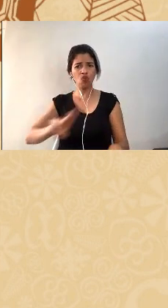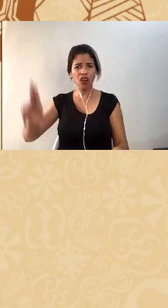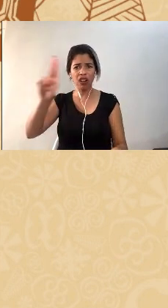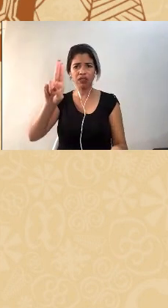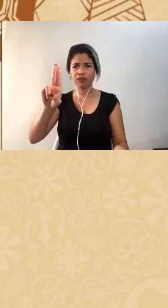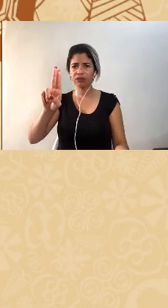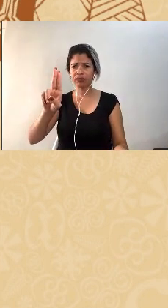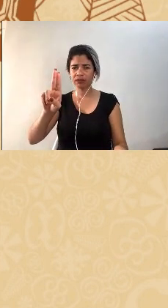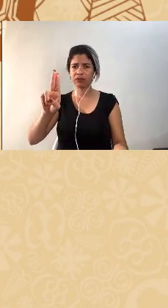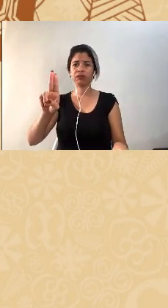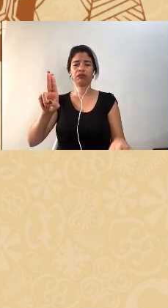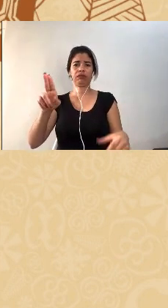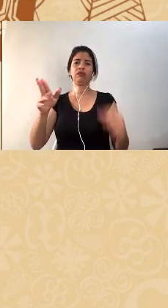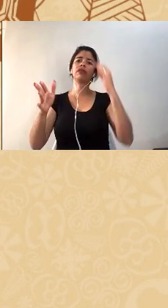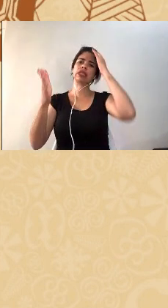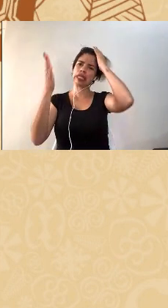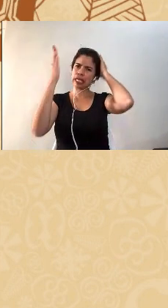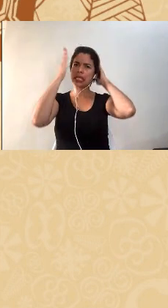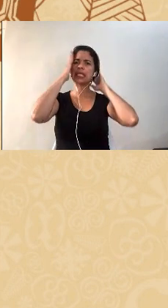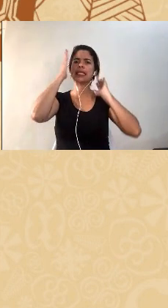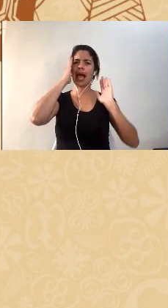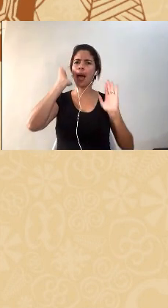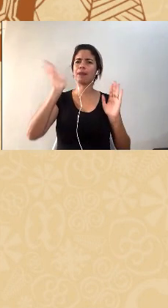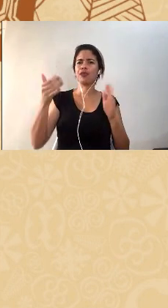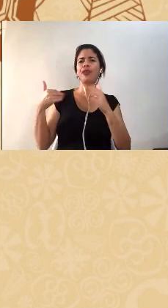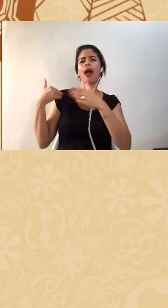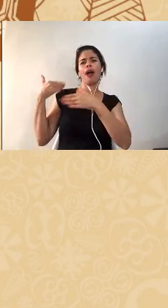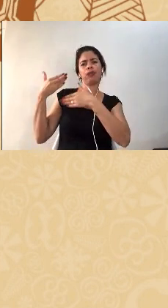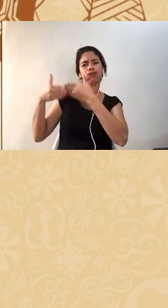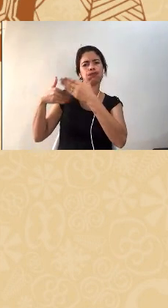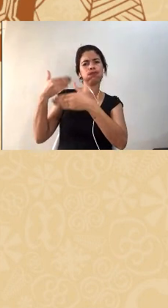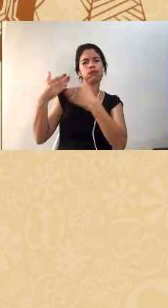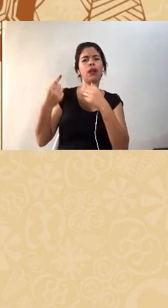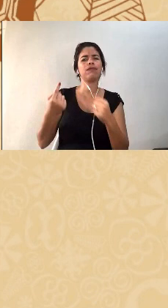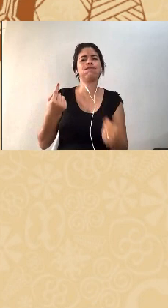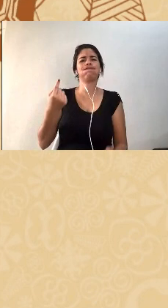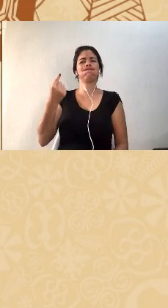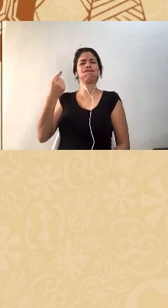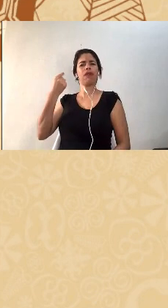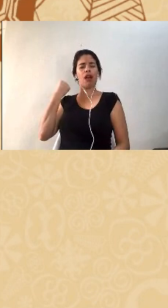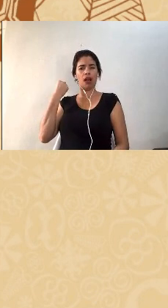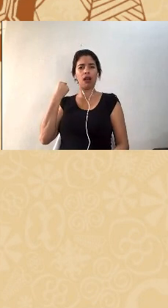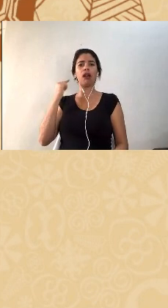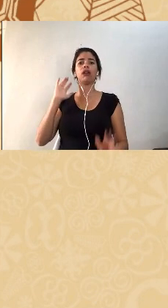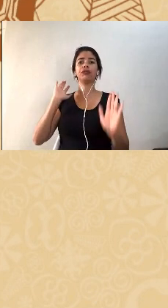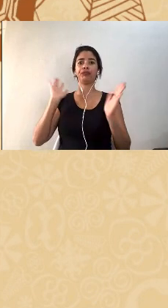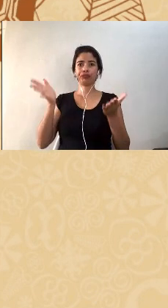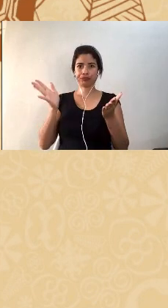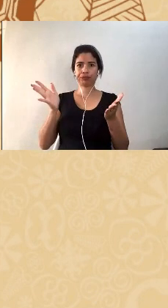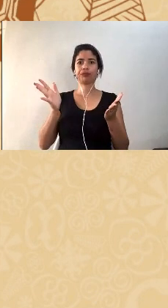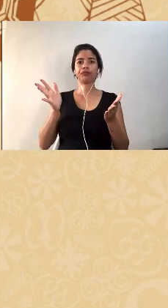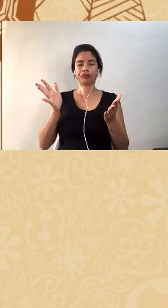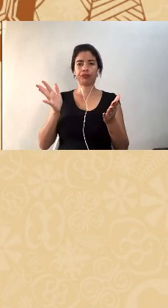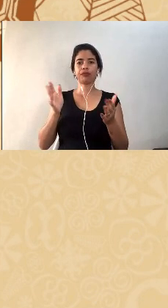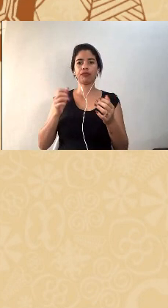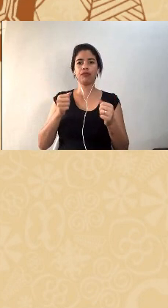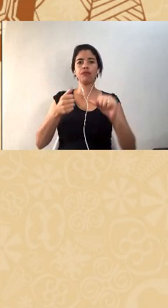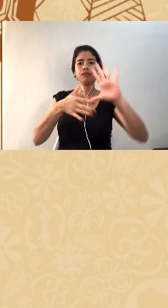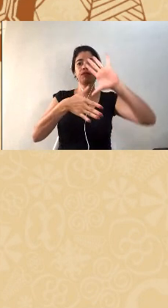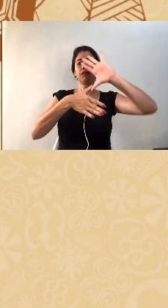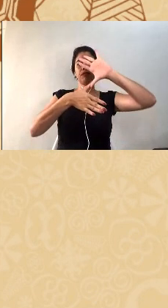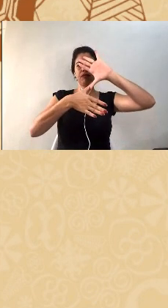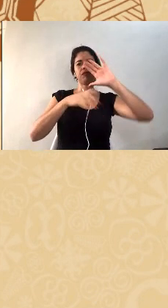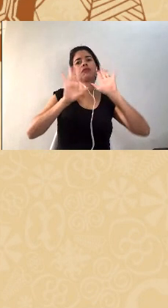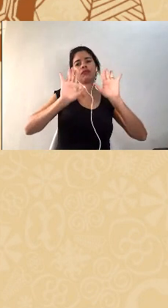Claro, embora construída aí na Idade Média, no Ocidente, essa é uma outra